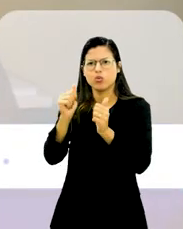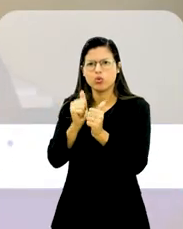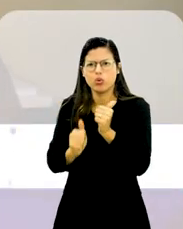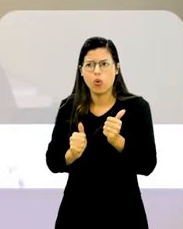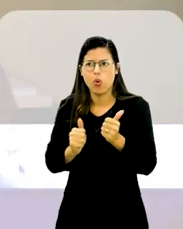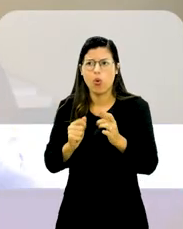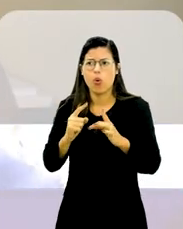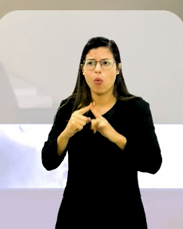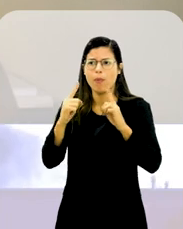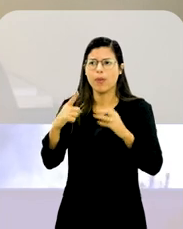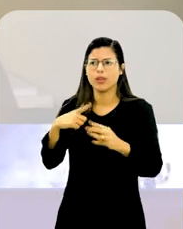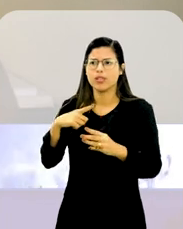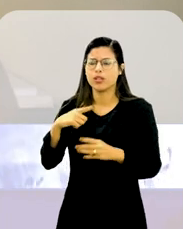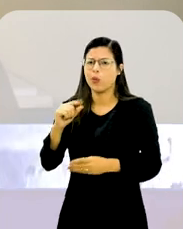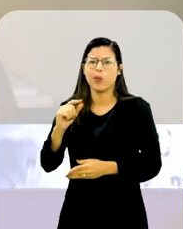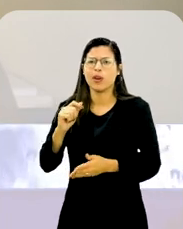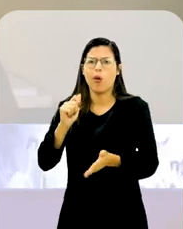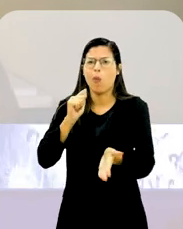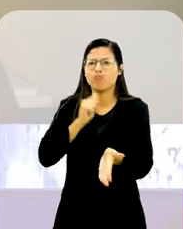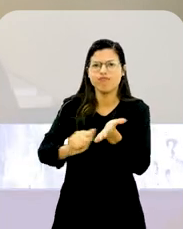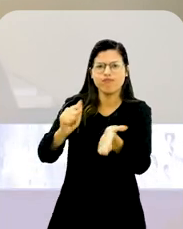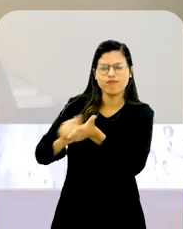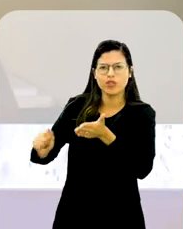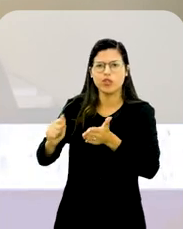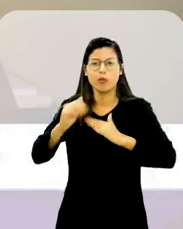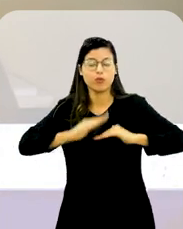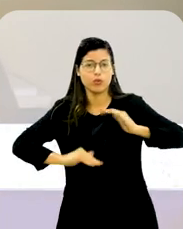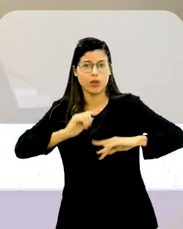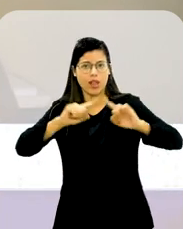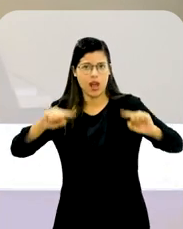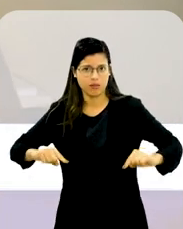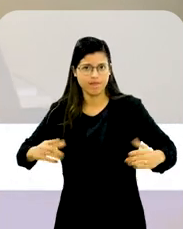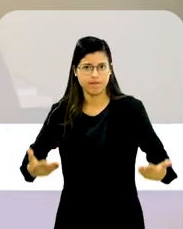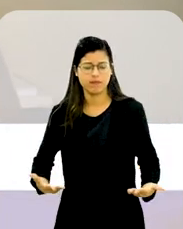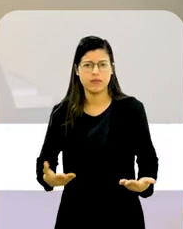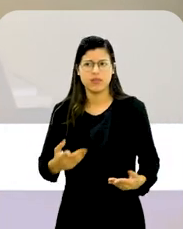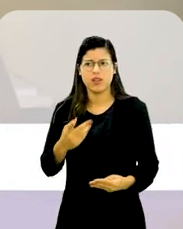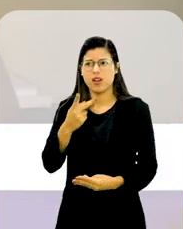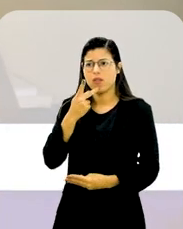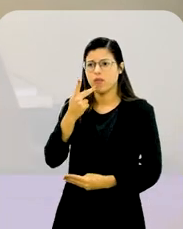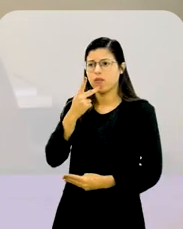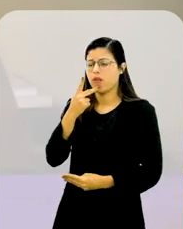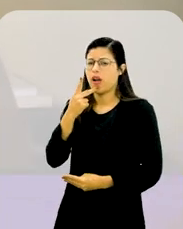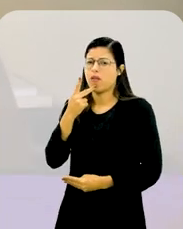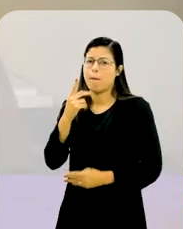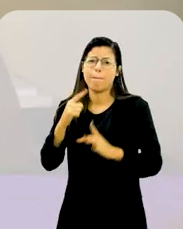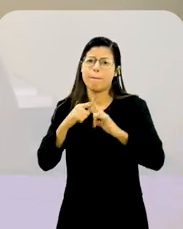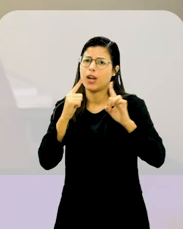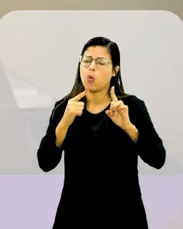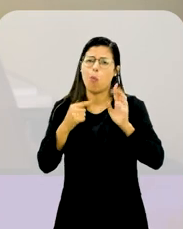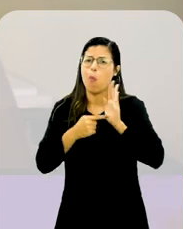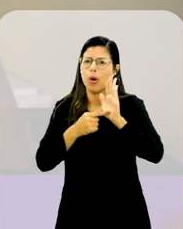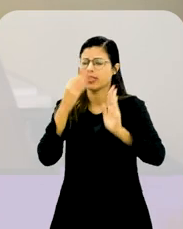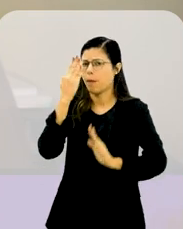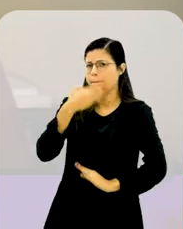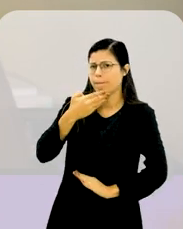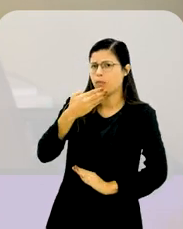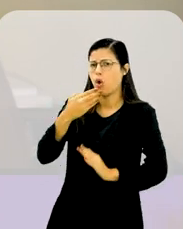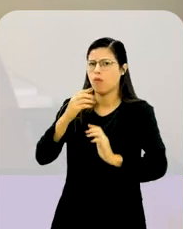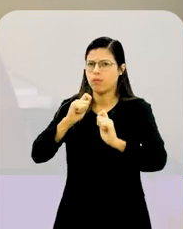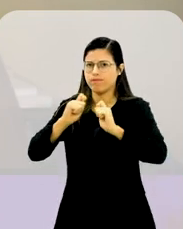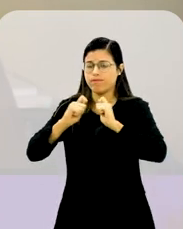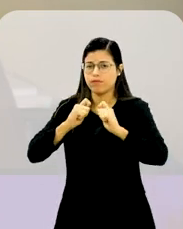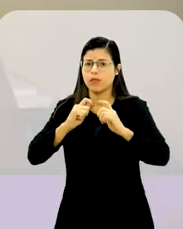estádio mas por trás continua Pagando os funcionários e gerindo o futebol do clube então assim ele fala o que quer não apresenta provas à